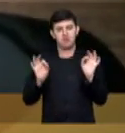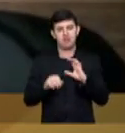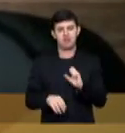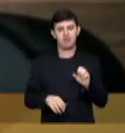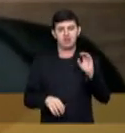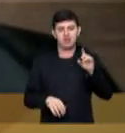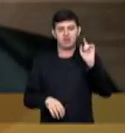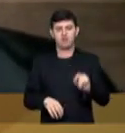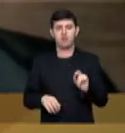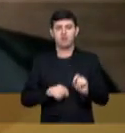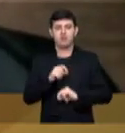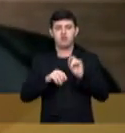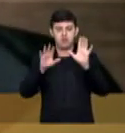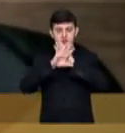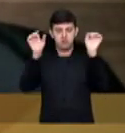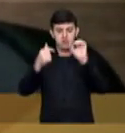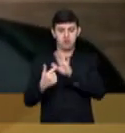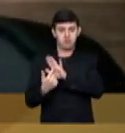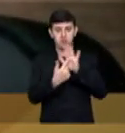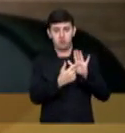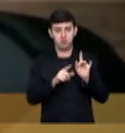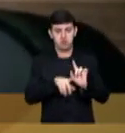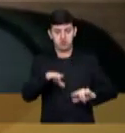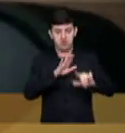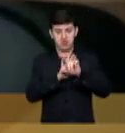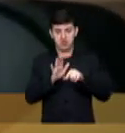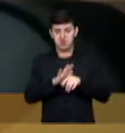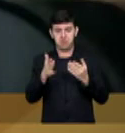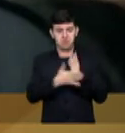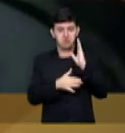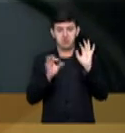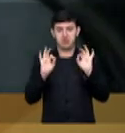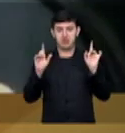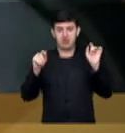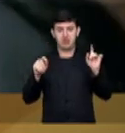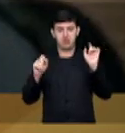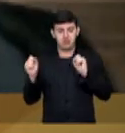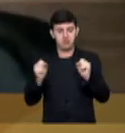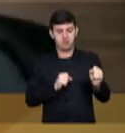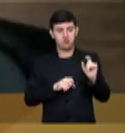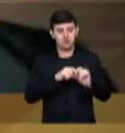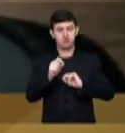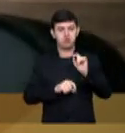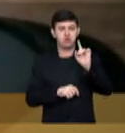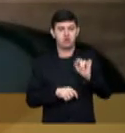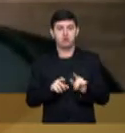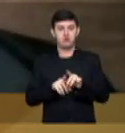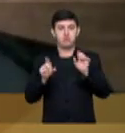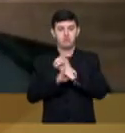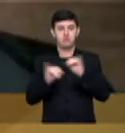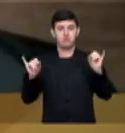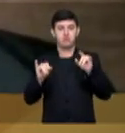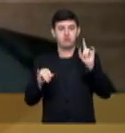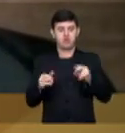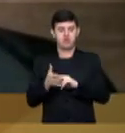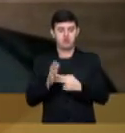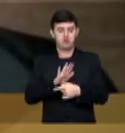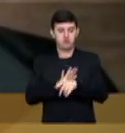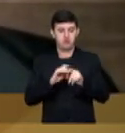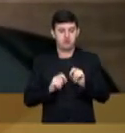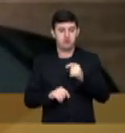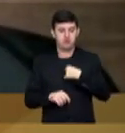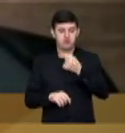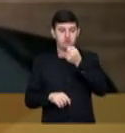tribunal afirmou que a legislação não estaria autorizada a legislar sobre publicidade de medicamentos, como